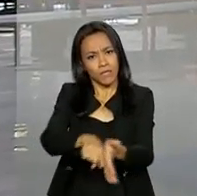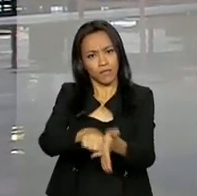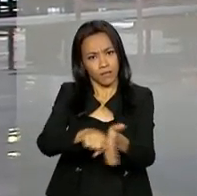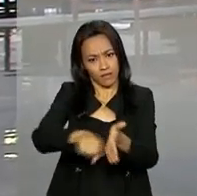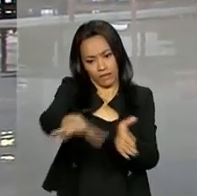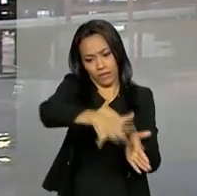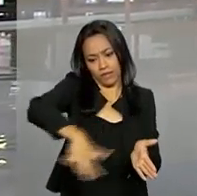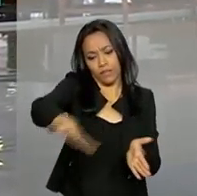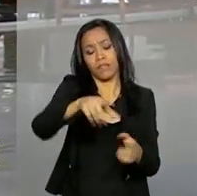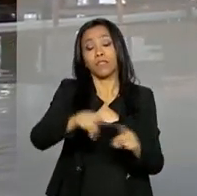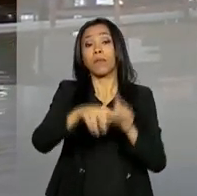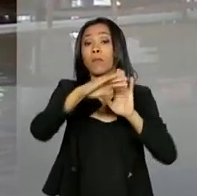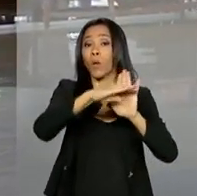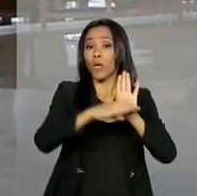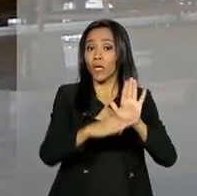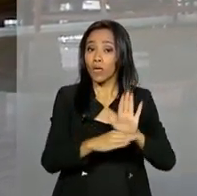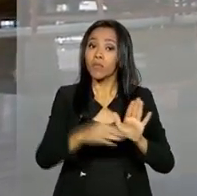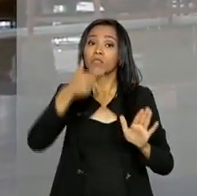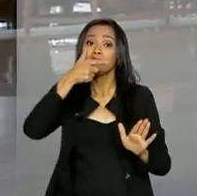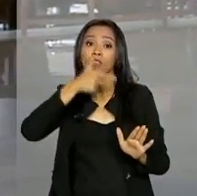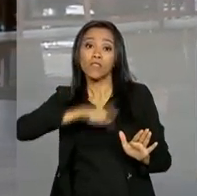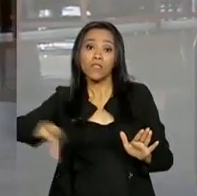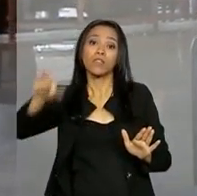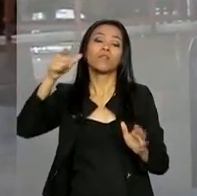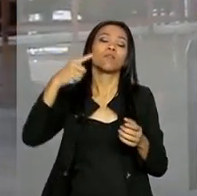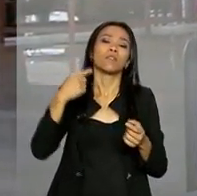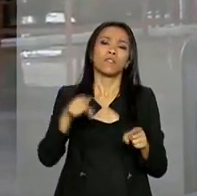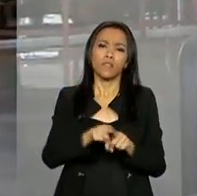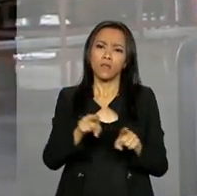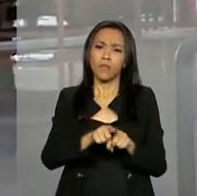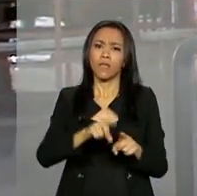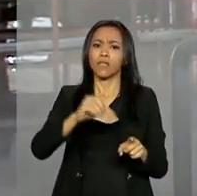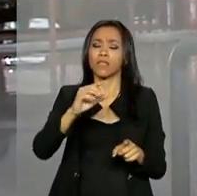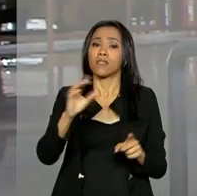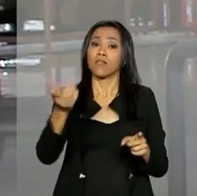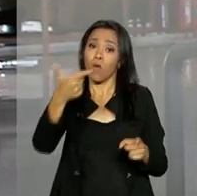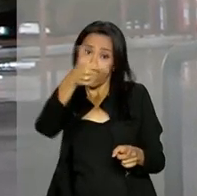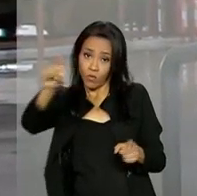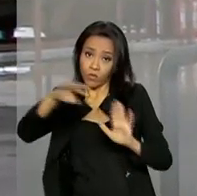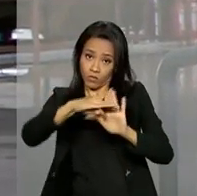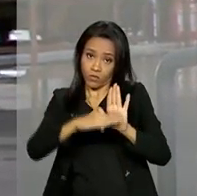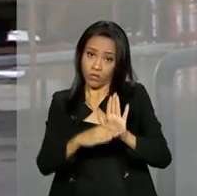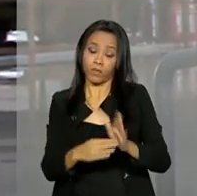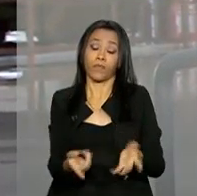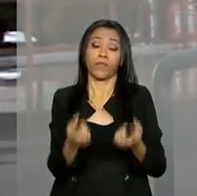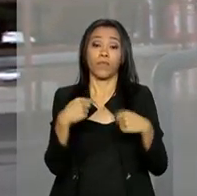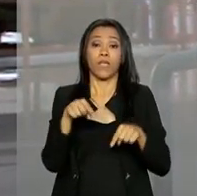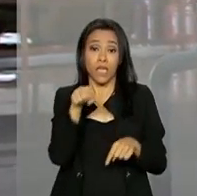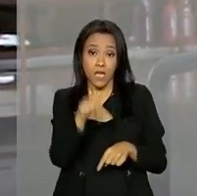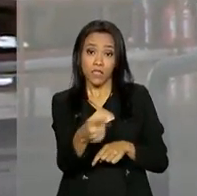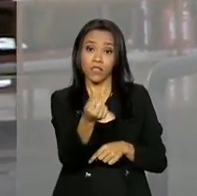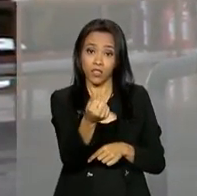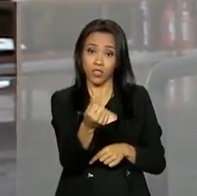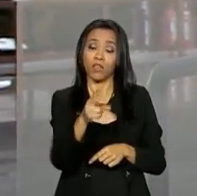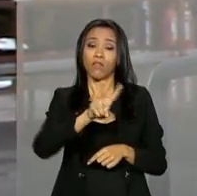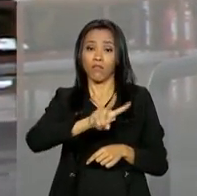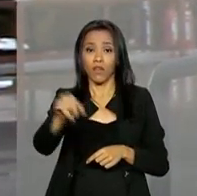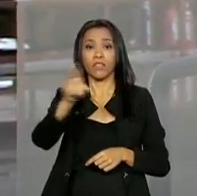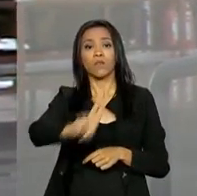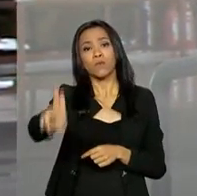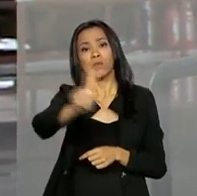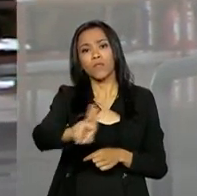dos programas idioma sem fronteiras em ciência sem fronteiras parte dos recursos também vai ser usadas aí vão ser usados para